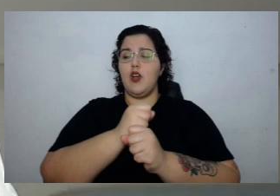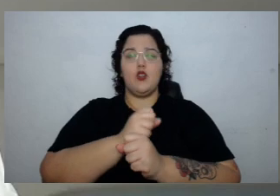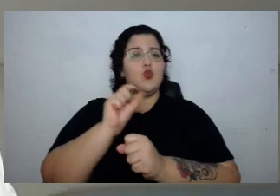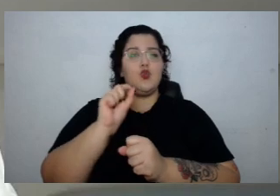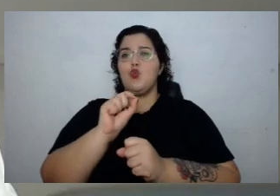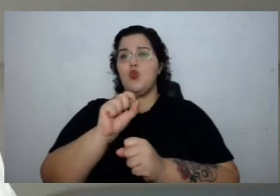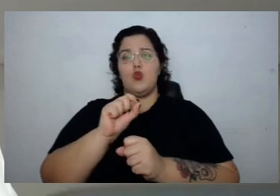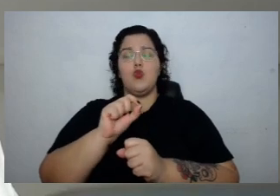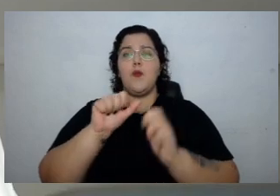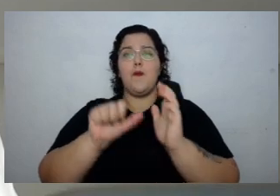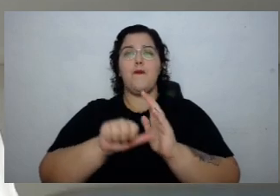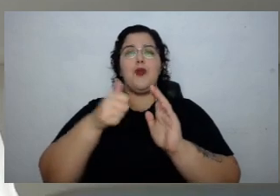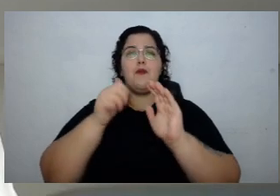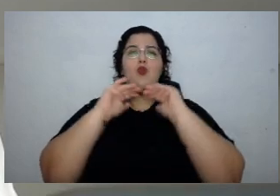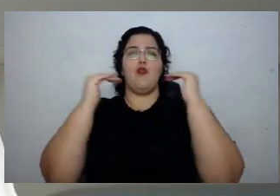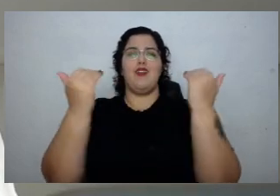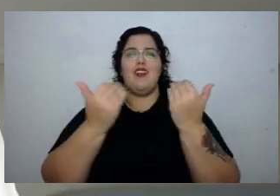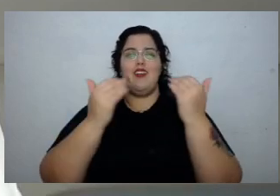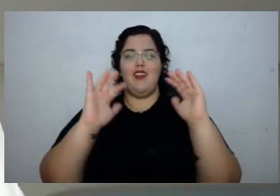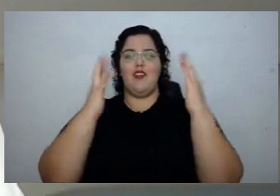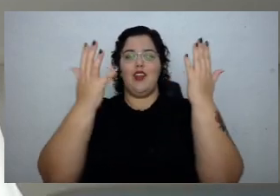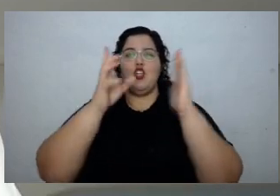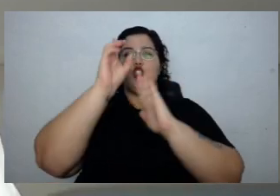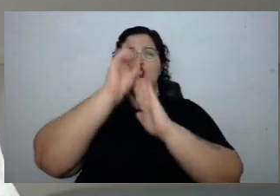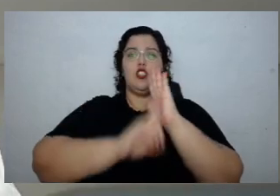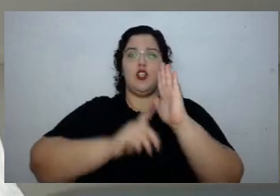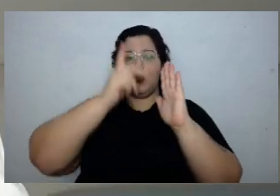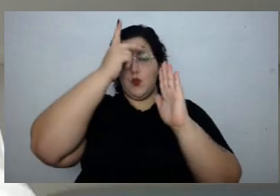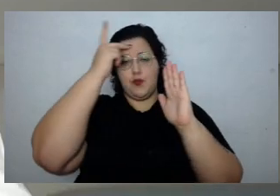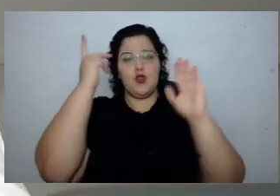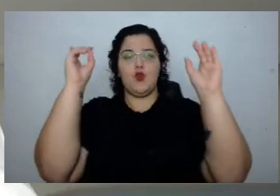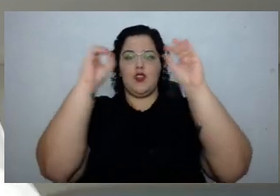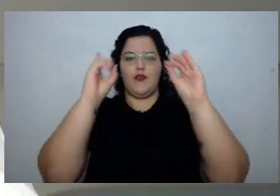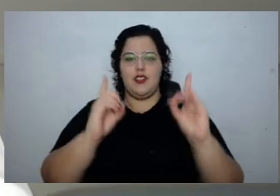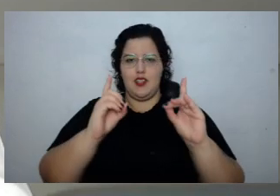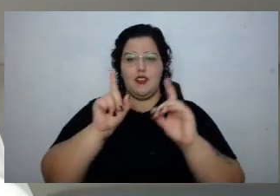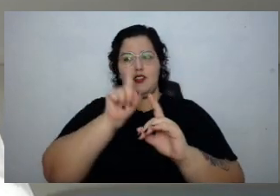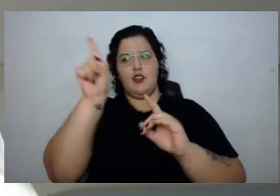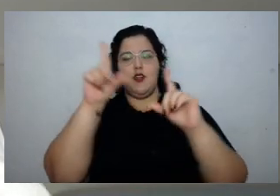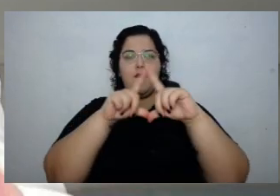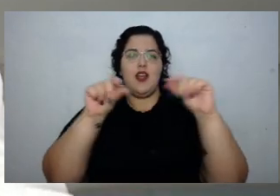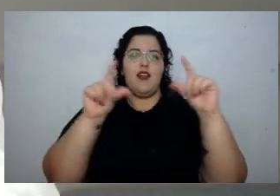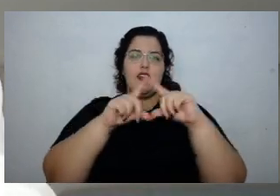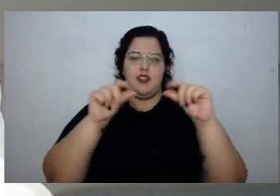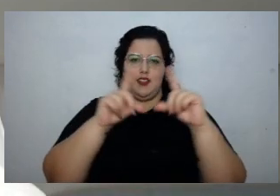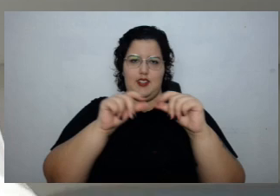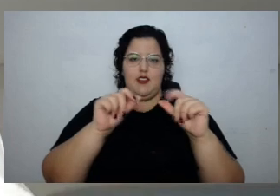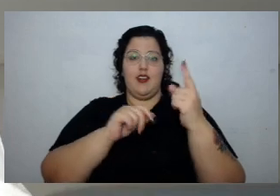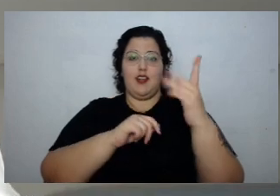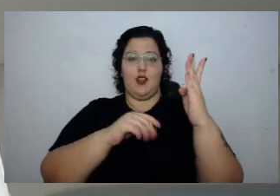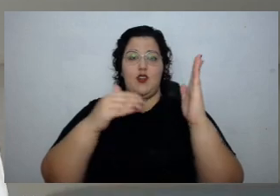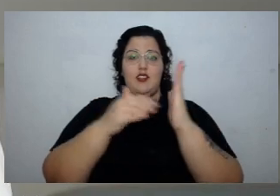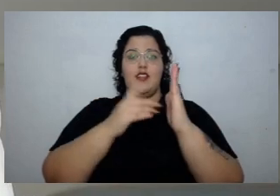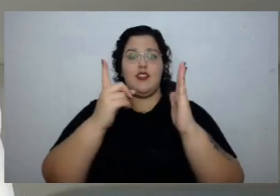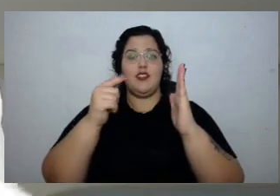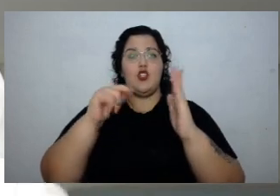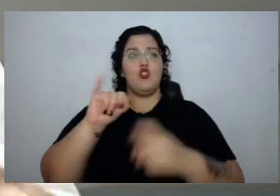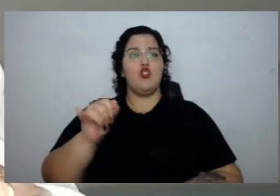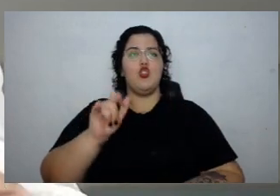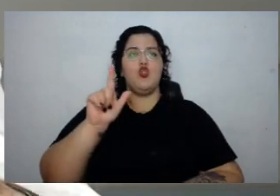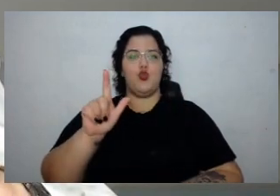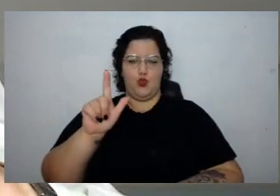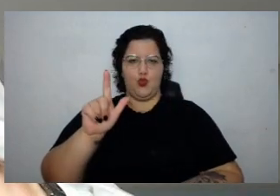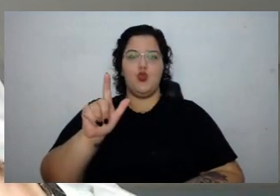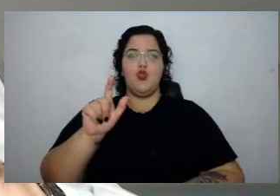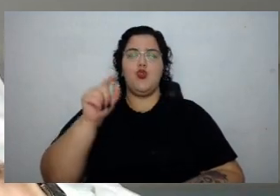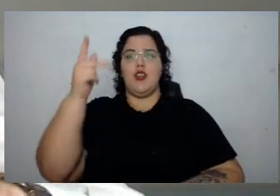a realização da Conferência Nacional dos Direitos das Pessoas com Deficiência, que acontece em Brasília, de 14 a 17 de julho. Um evento